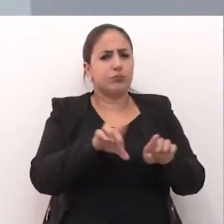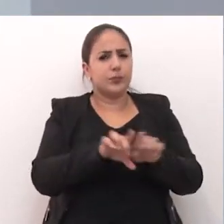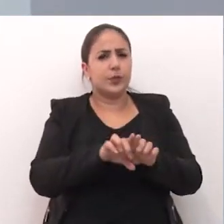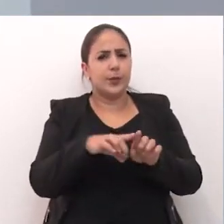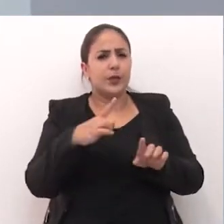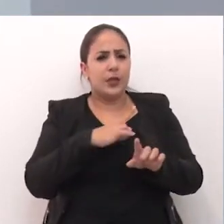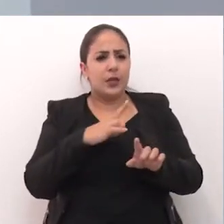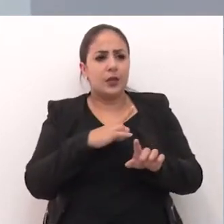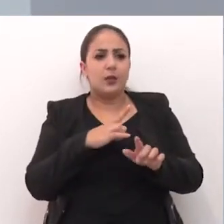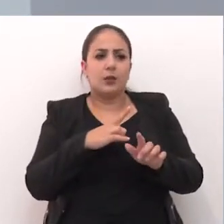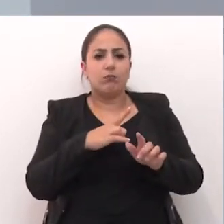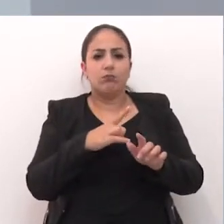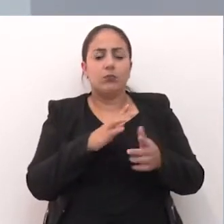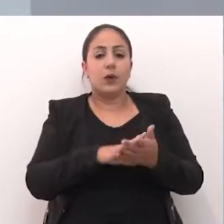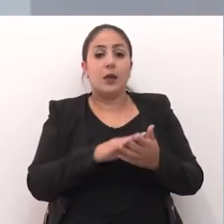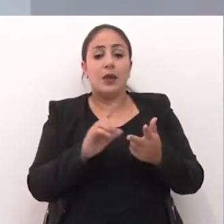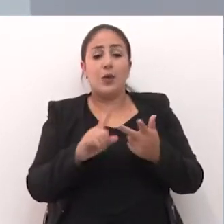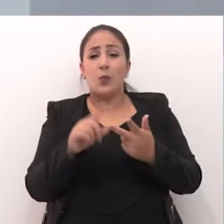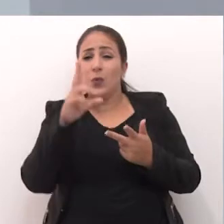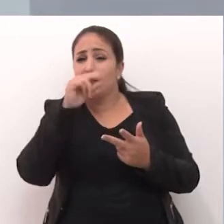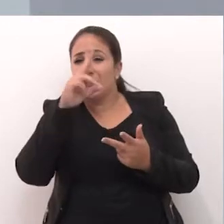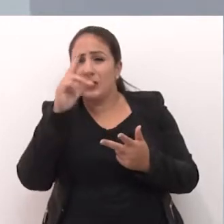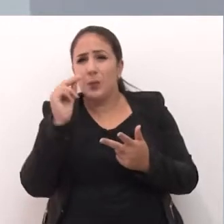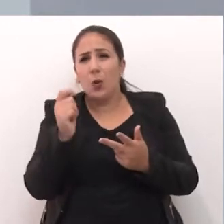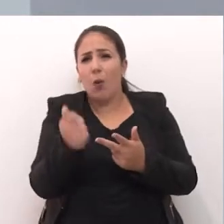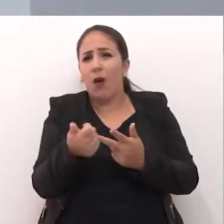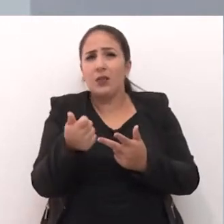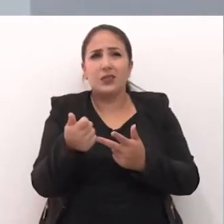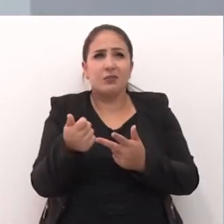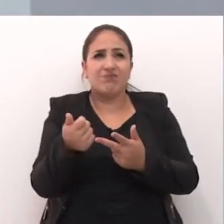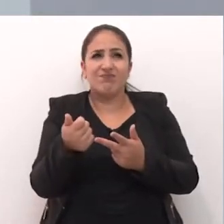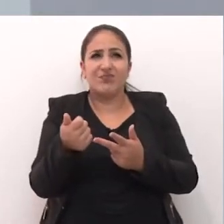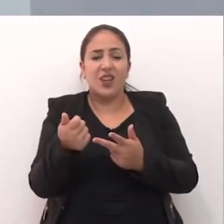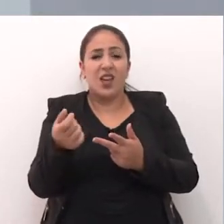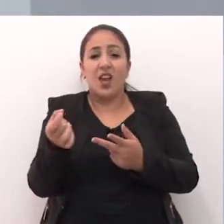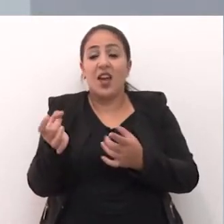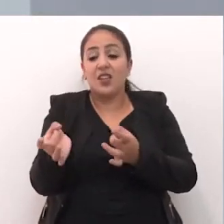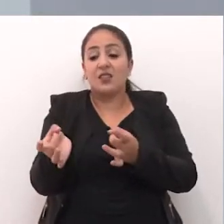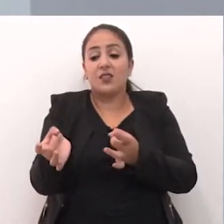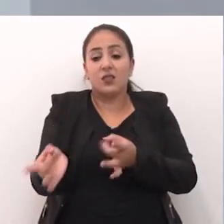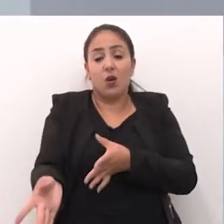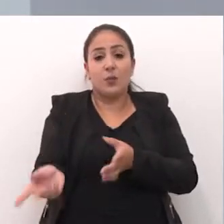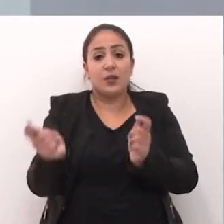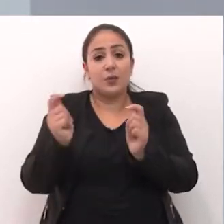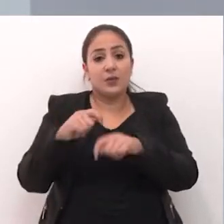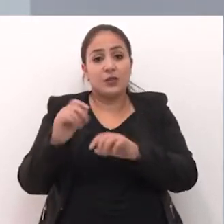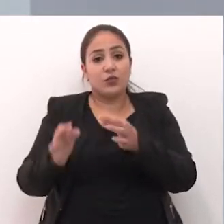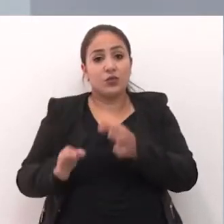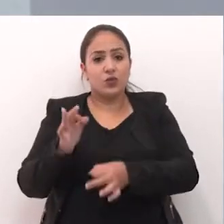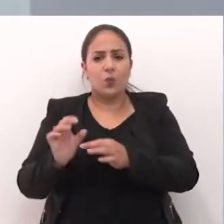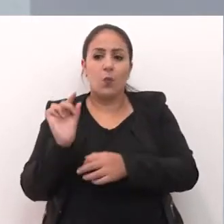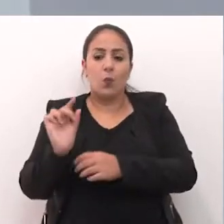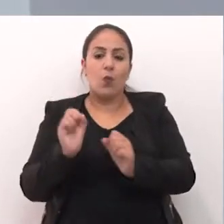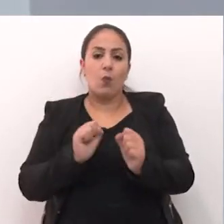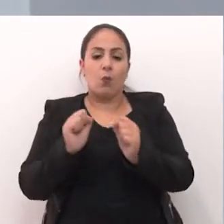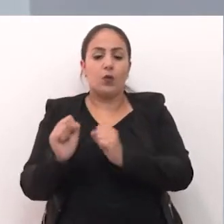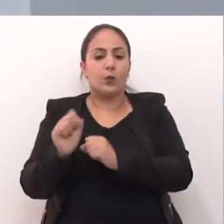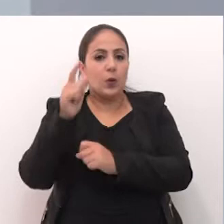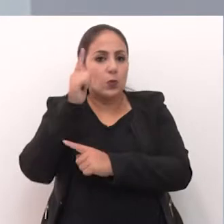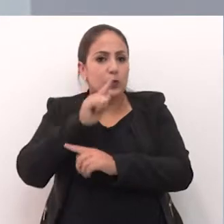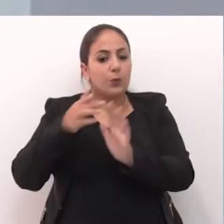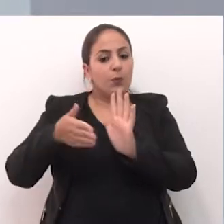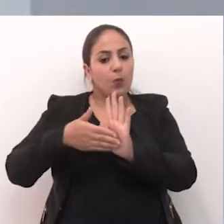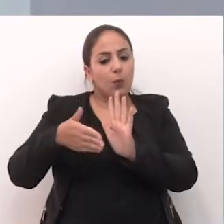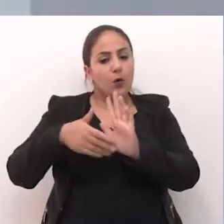também significativa, e os municípios ficam quase que, diríamos assim, com a rapa do tacho das competências jurídicas, com pouco poder para, de